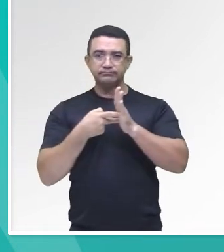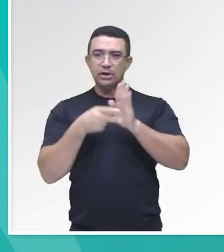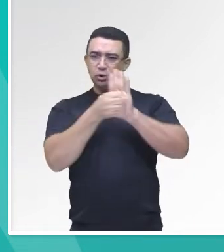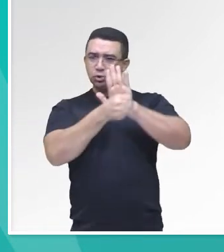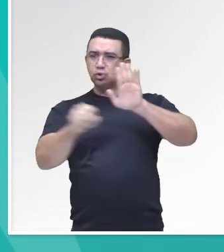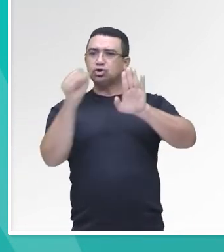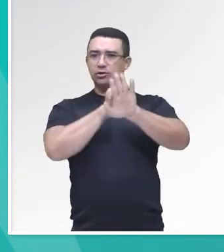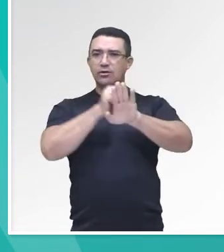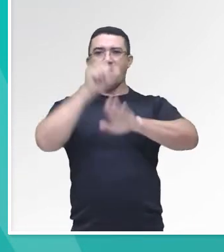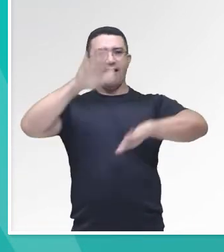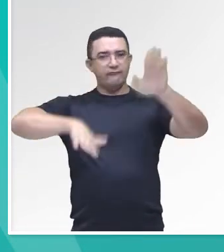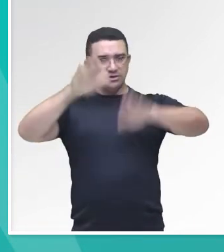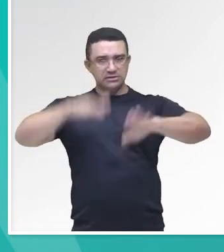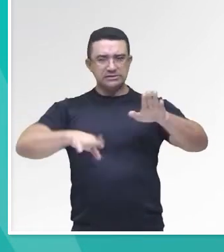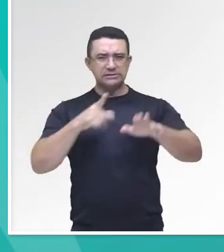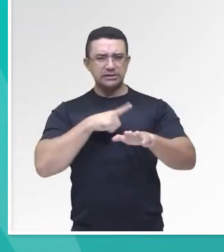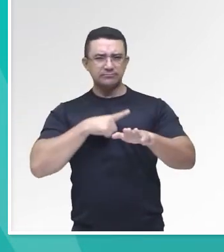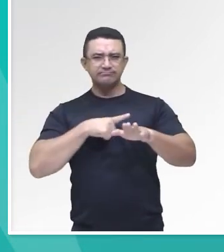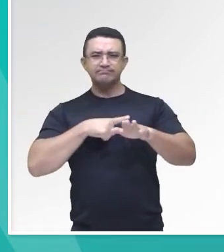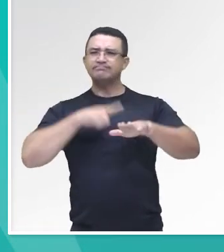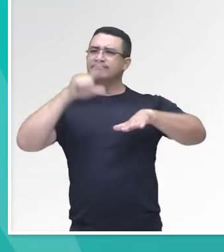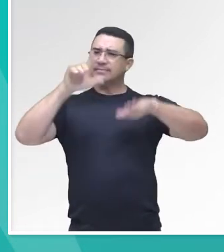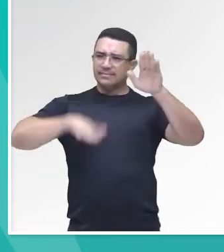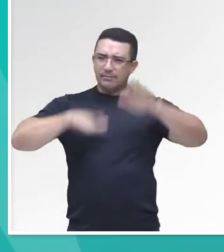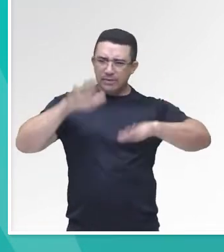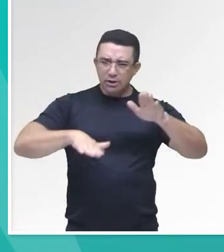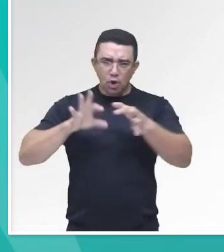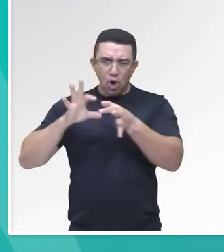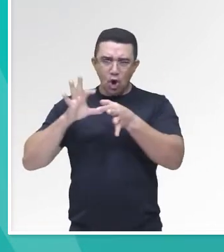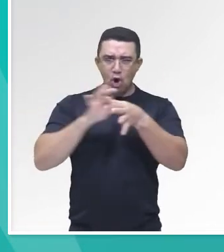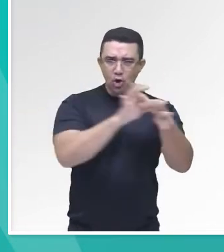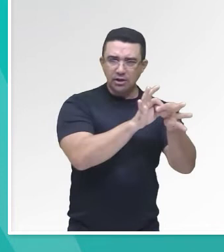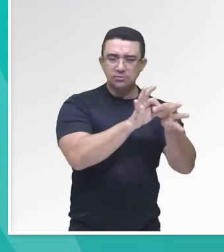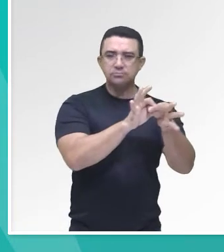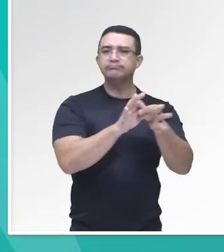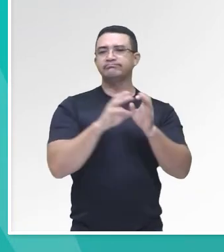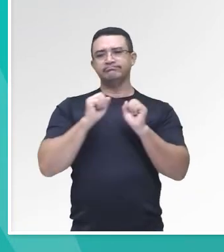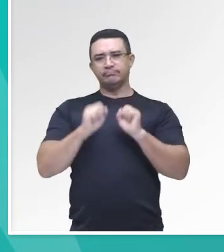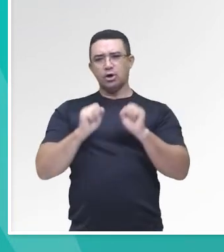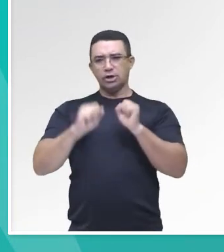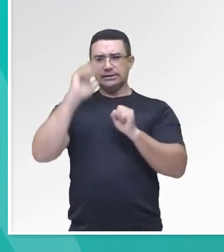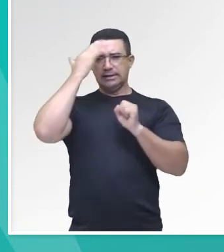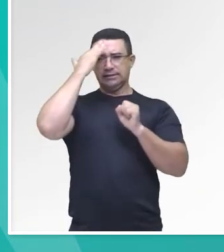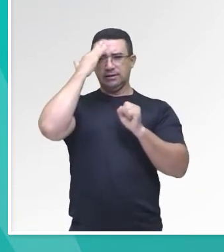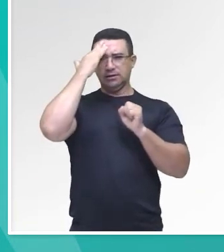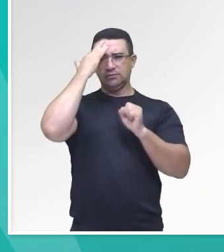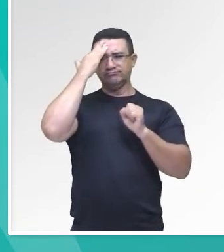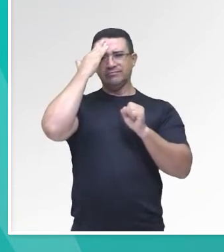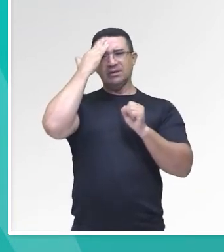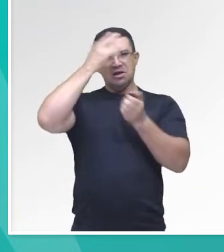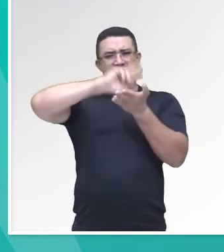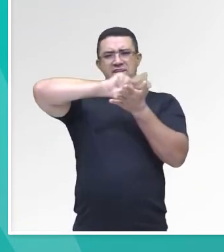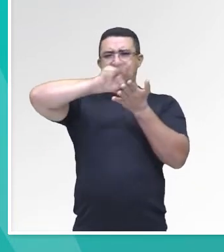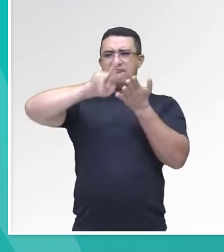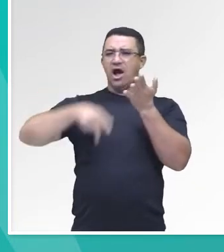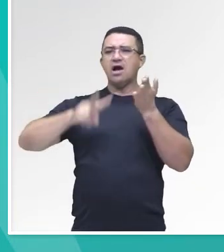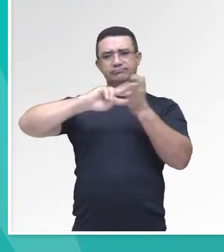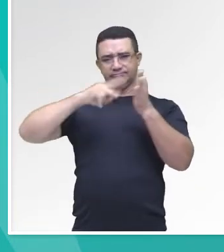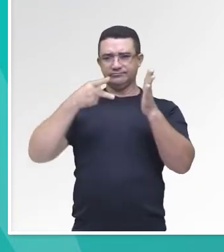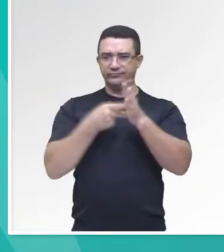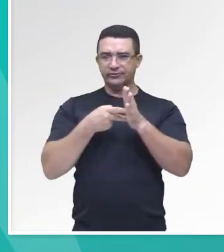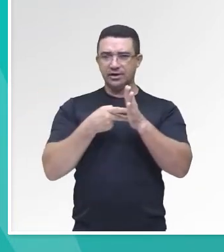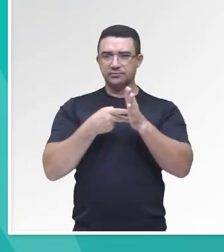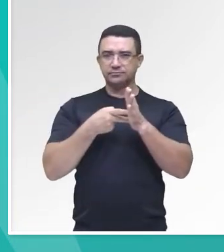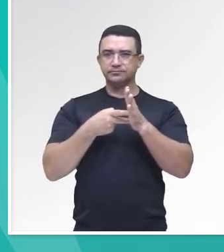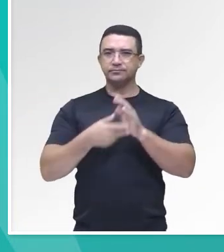interpretações, dependendo do contexto frásico, ou seja, o contexto da frase, em que aparece,